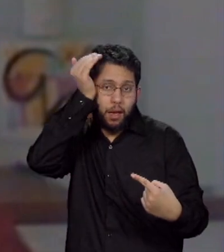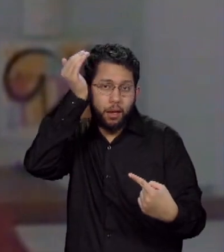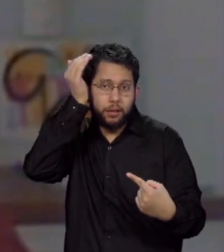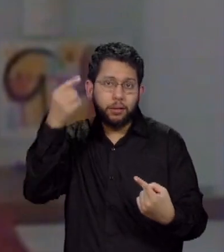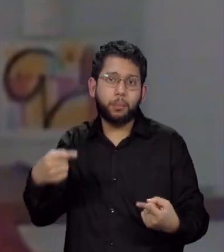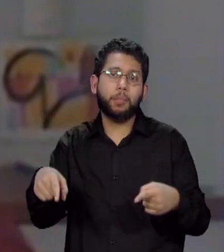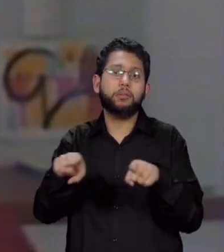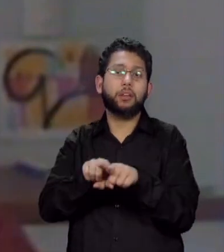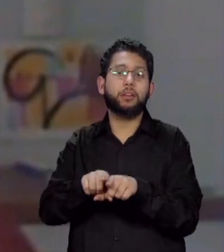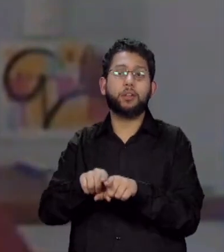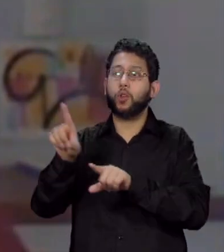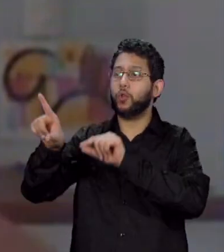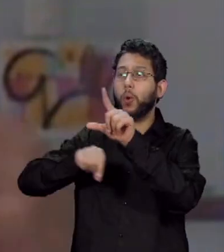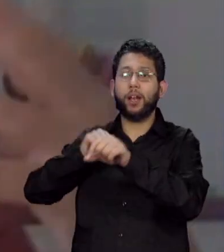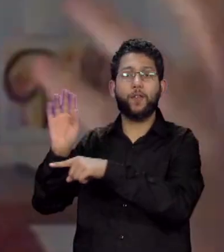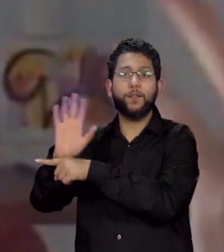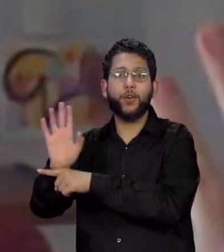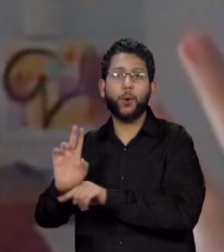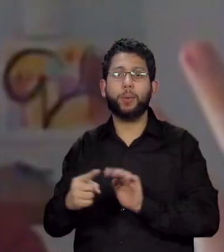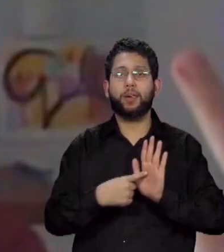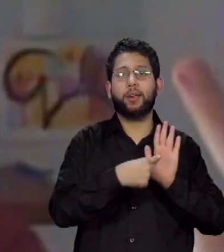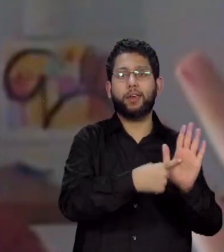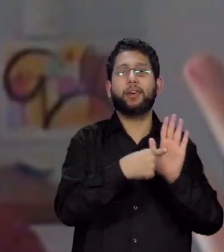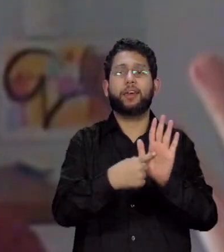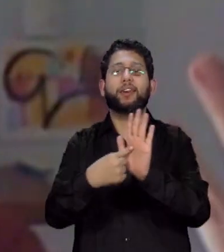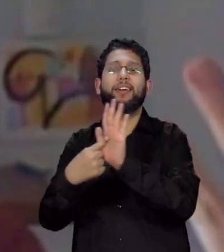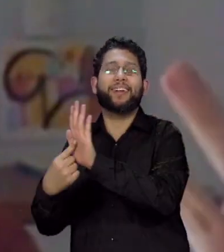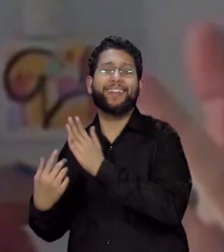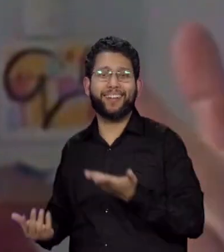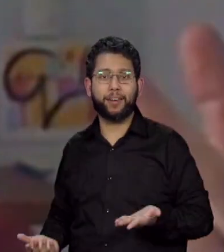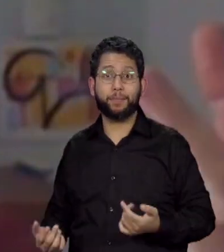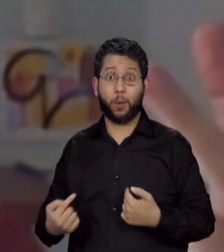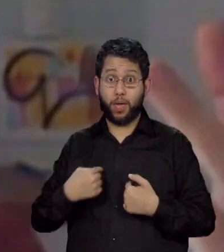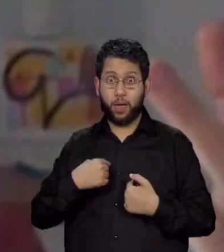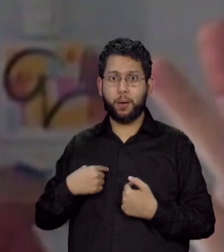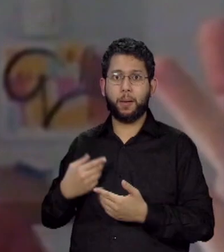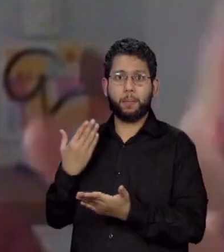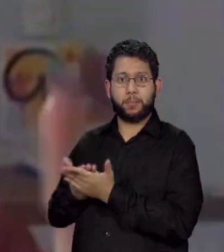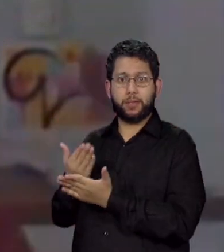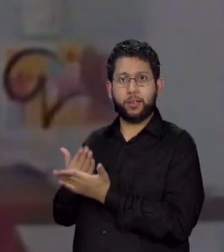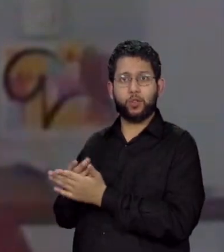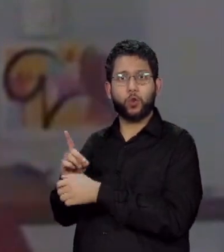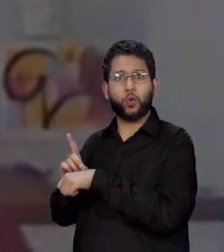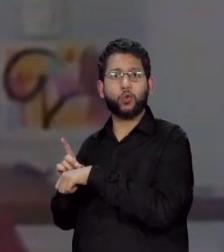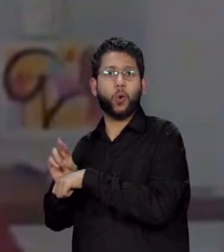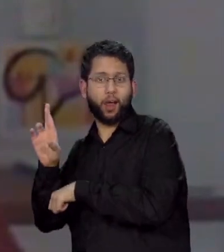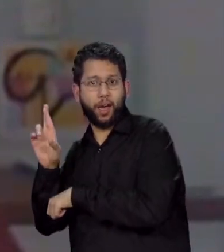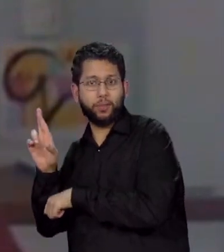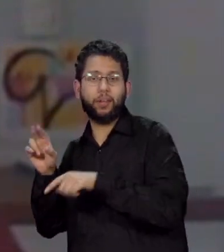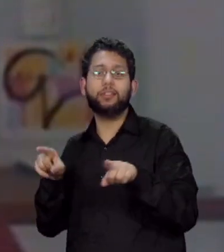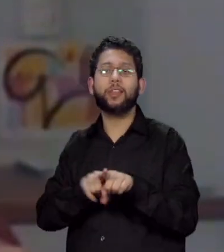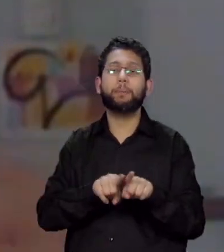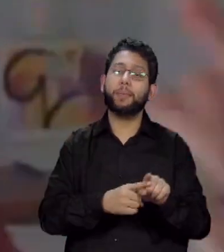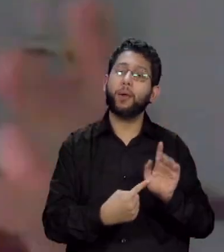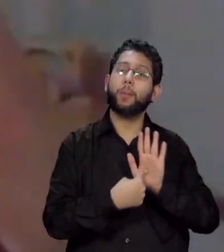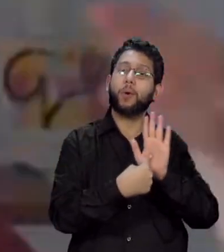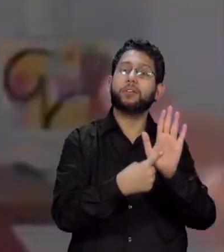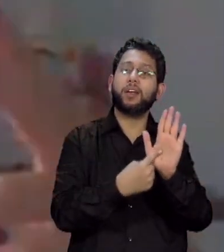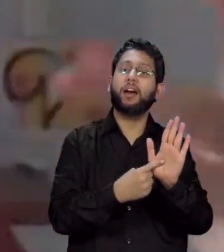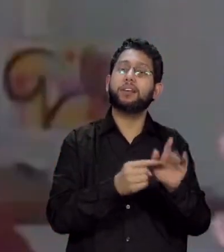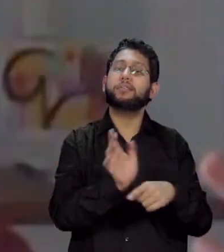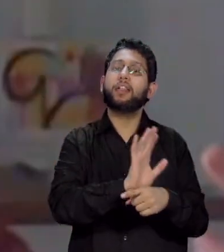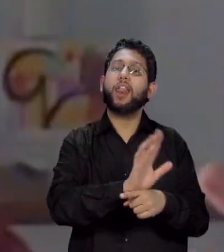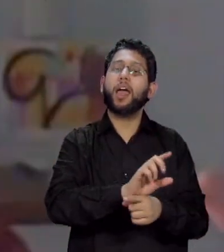fez mostras. Então, ao mesmo tempo que eu fazia um estudo de doutorado, eu queria fazer uma mostra sobre cinema iraniano, né?